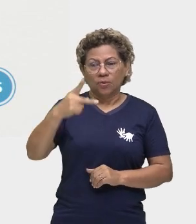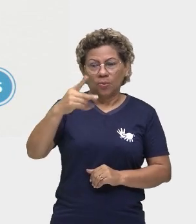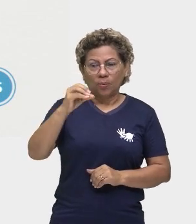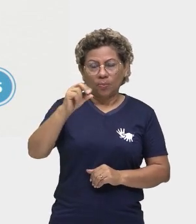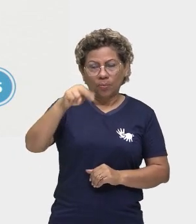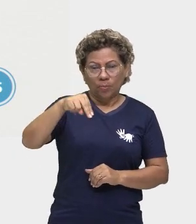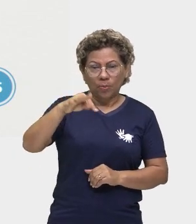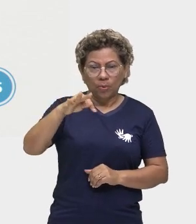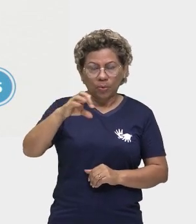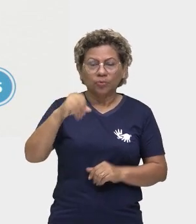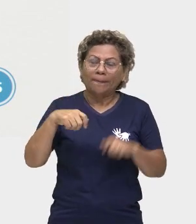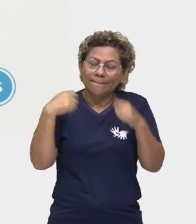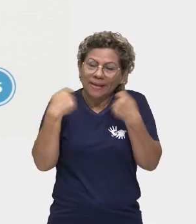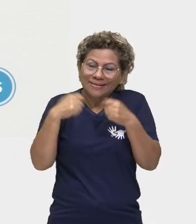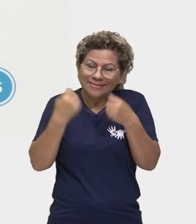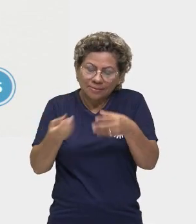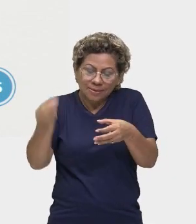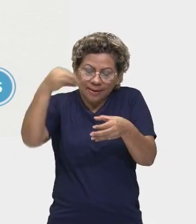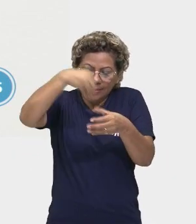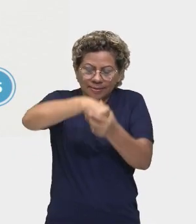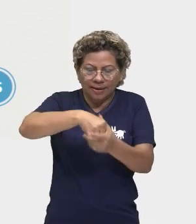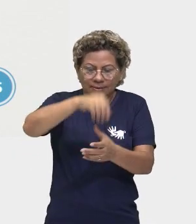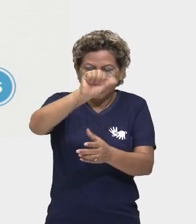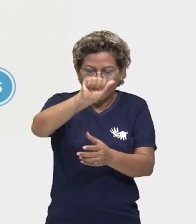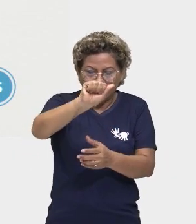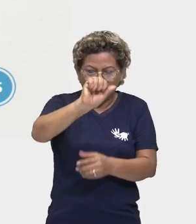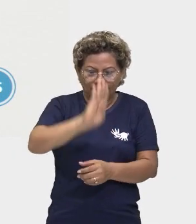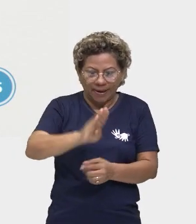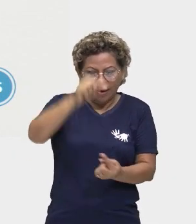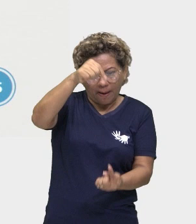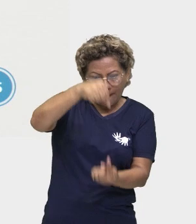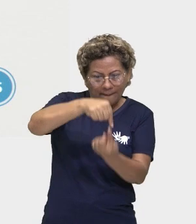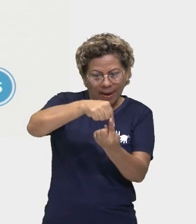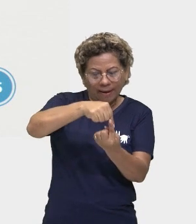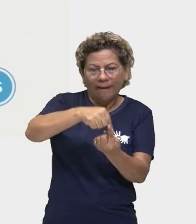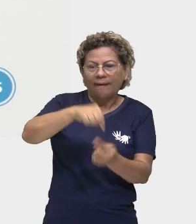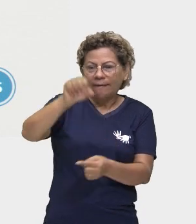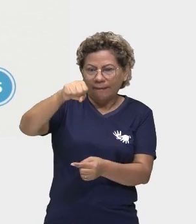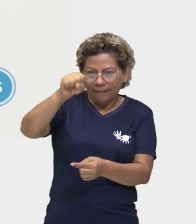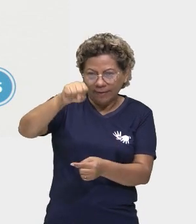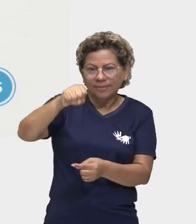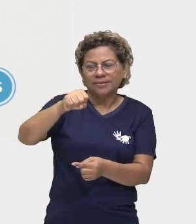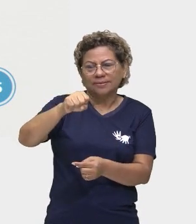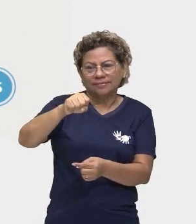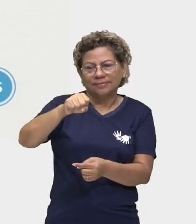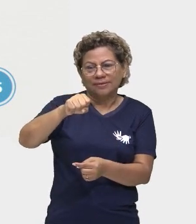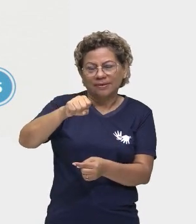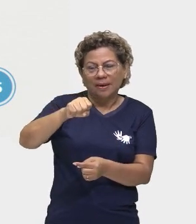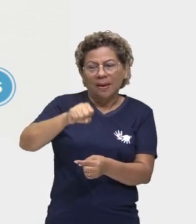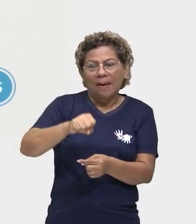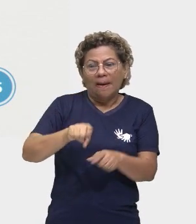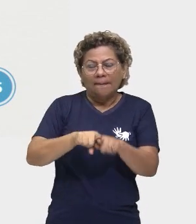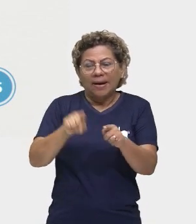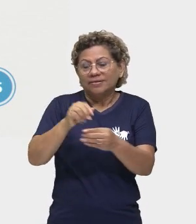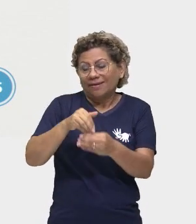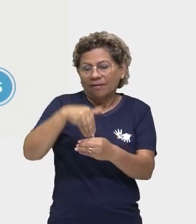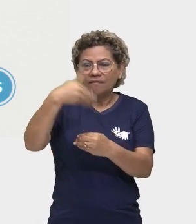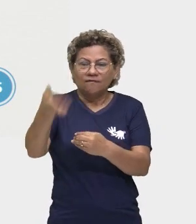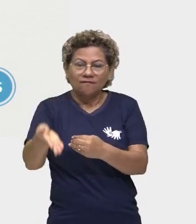devem estar dentro do polígono. Isso ocorre aqui? Não. Por isso ele é chamado de não convexo. É o que ocorre aqui na